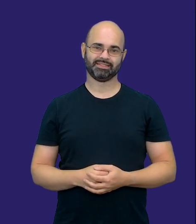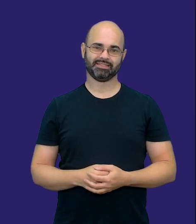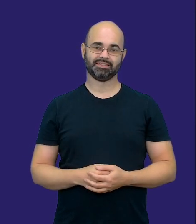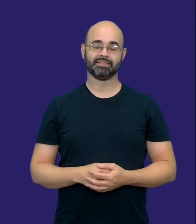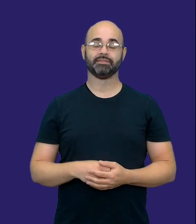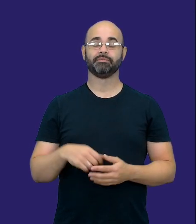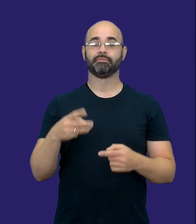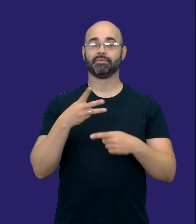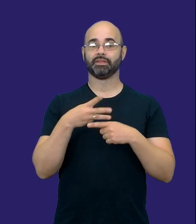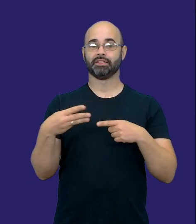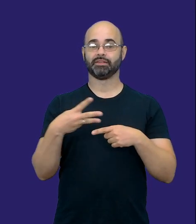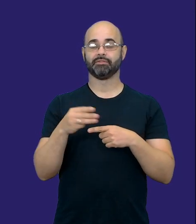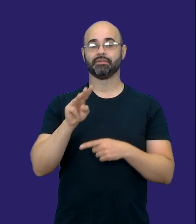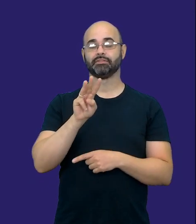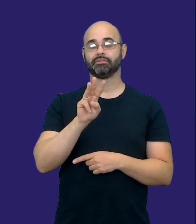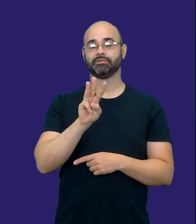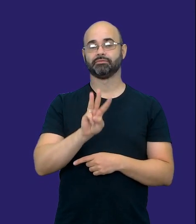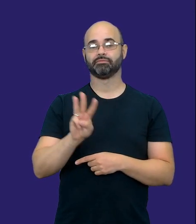da EFAP,